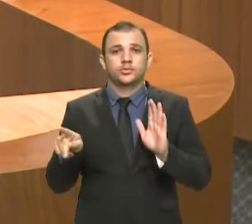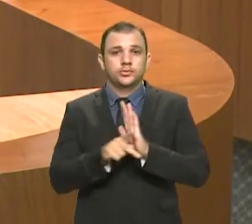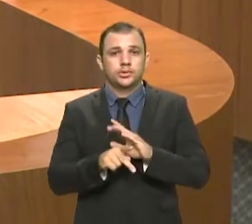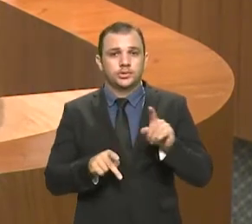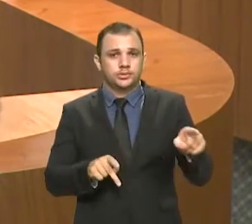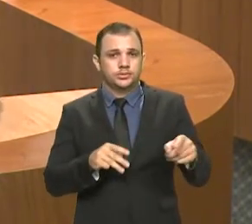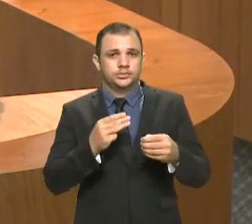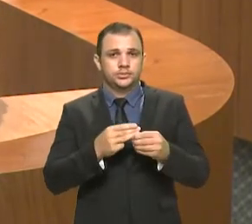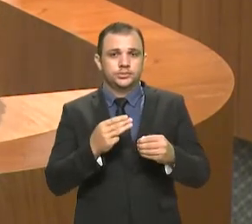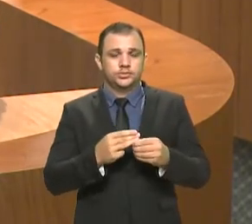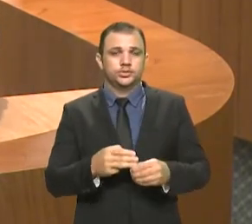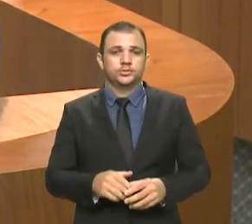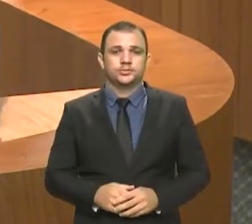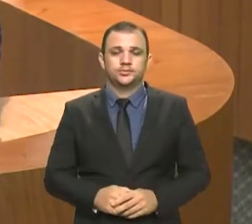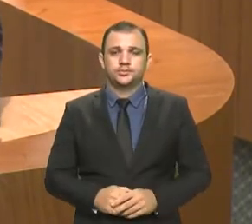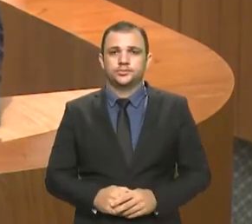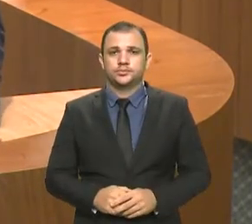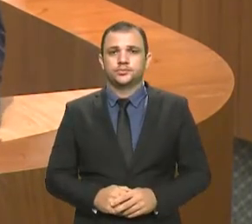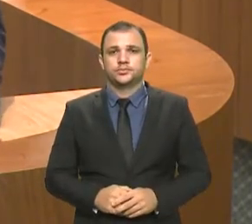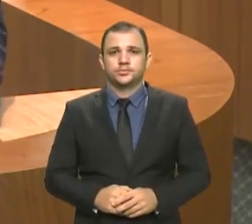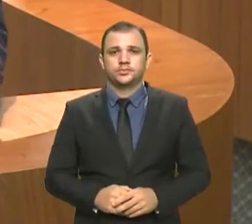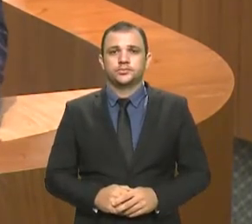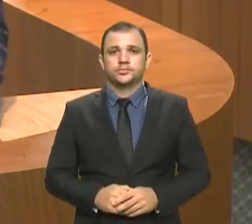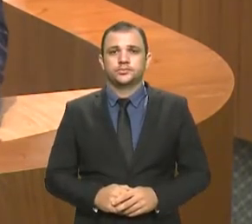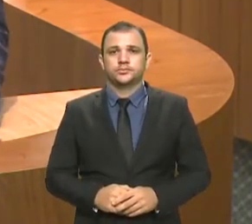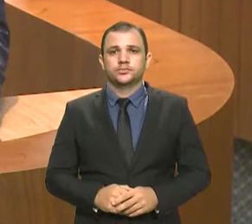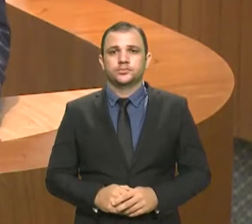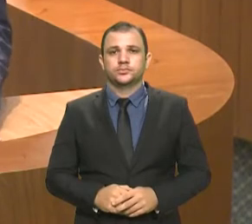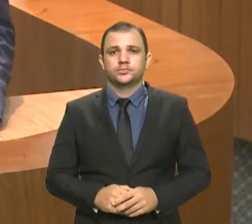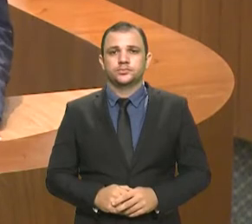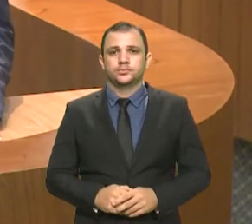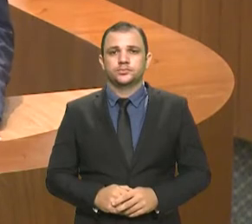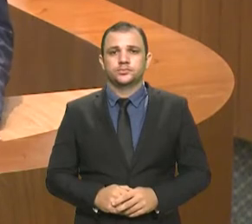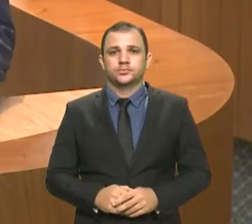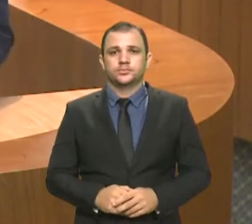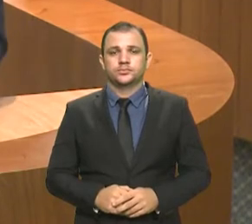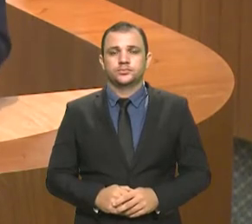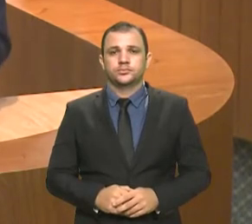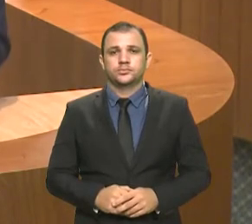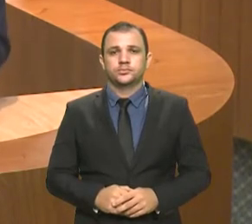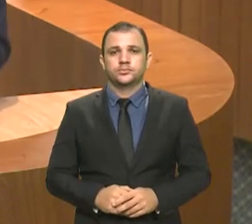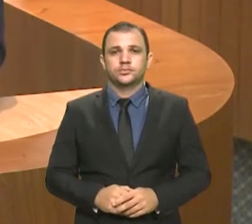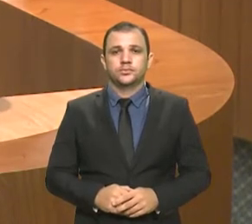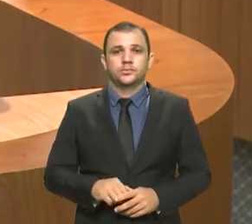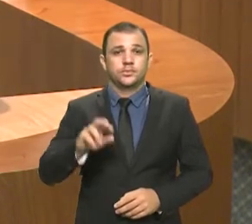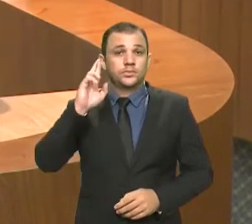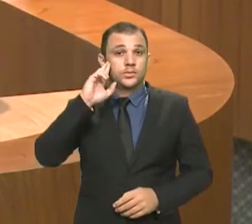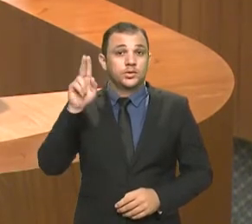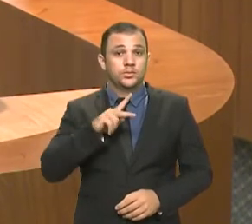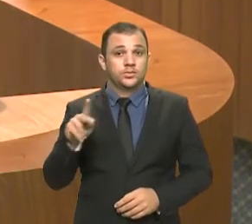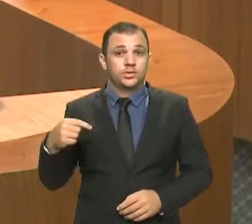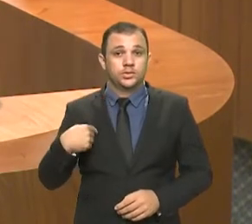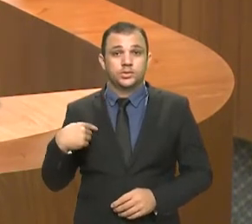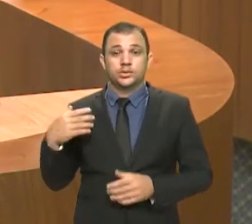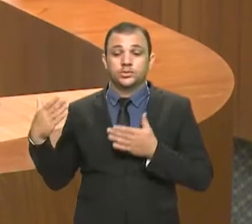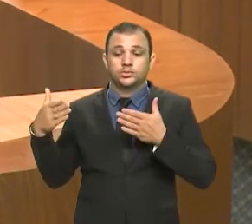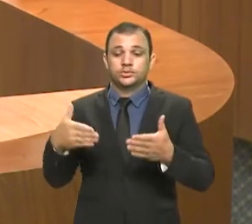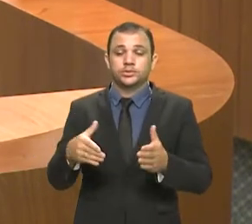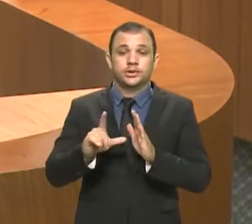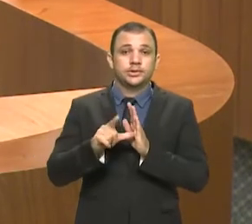servidores públicos na cidade de Matões. Senhor presidente, já cheguei um pouco atrasado por conta das estradas